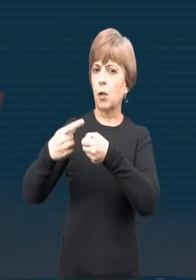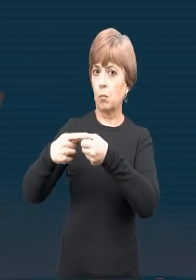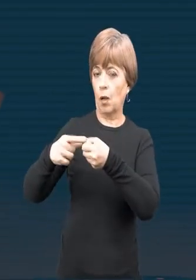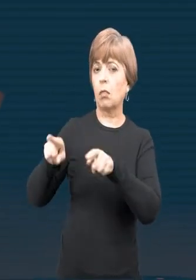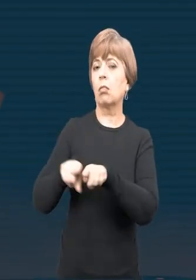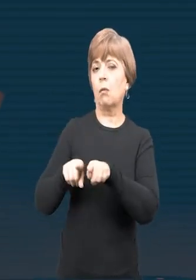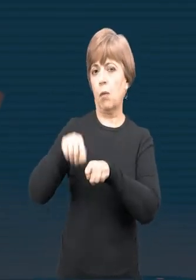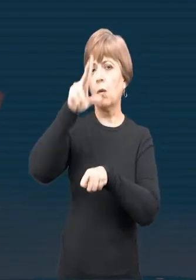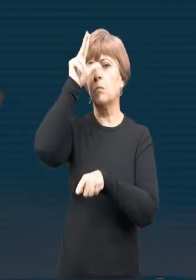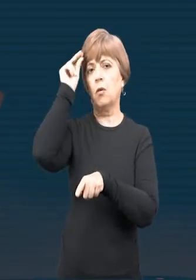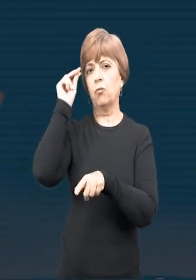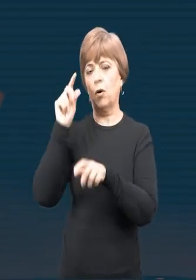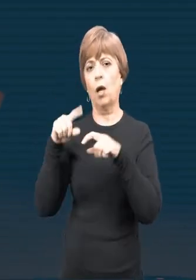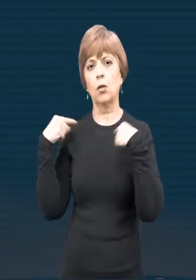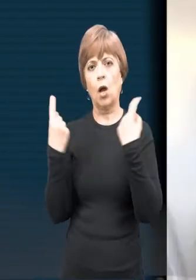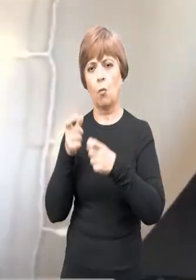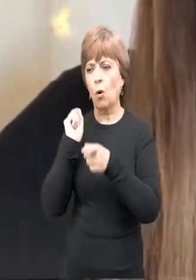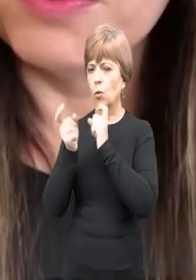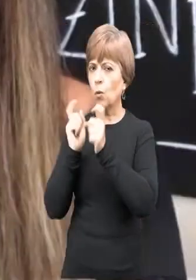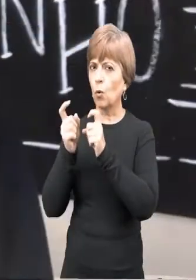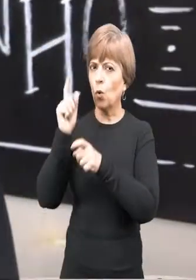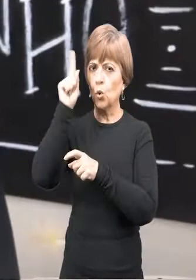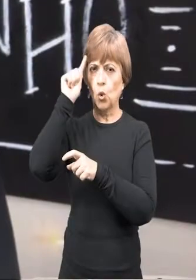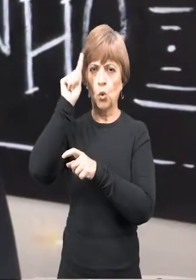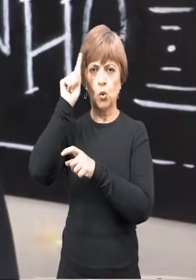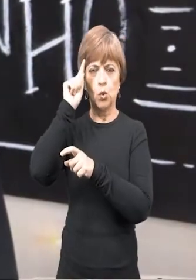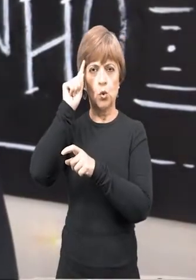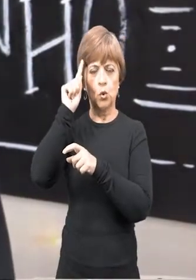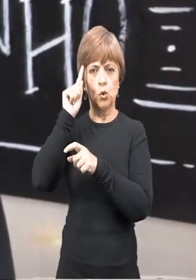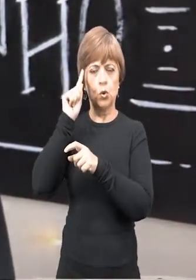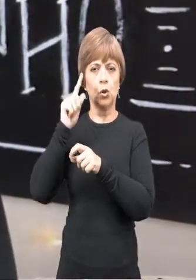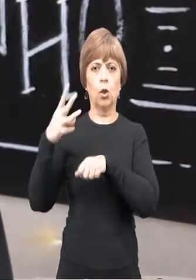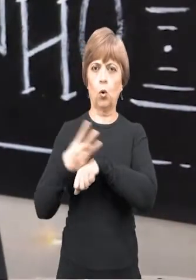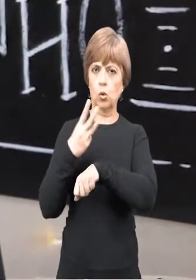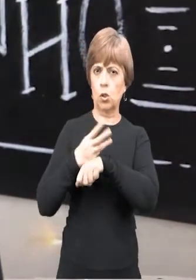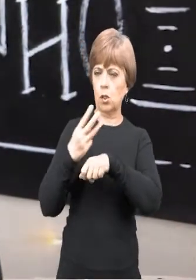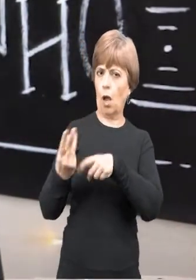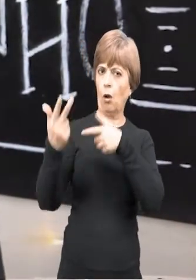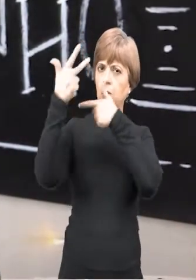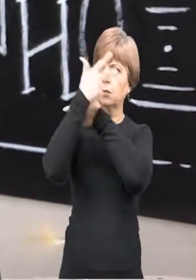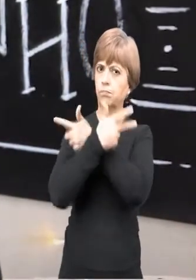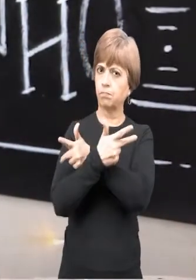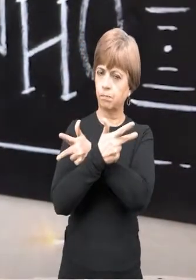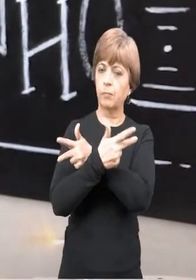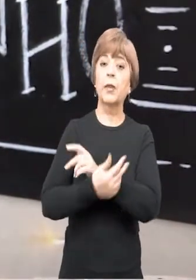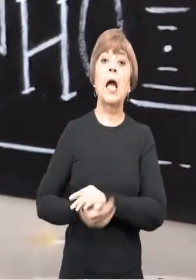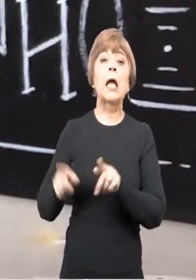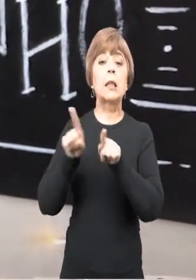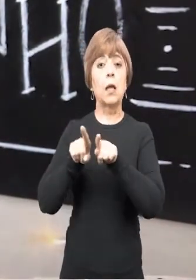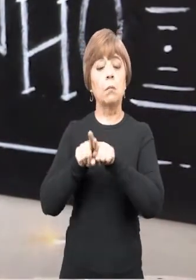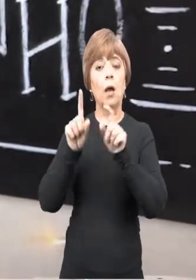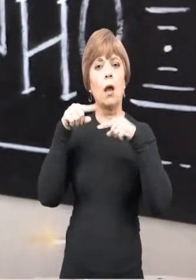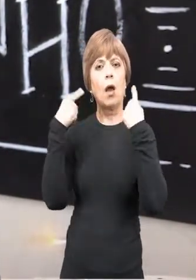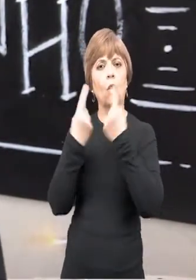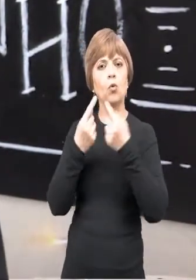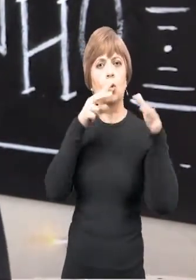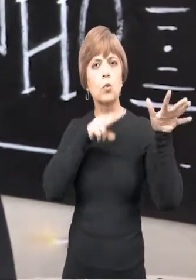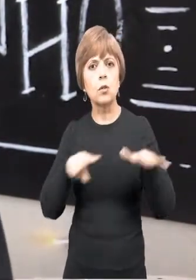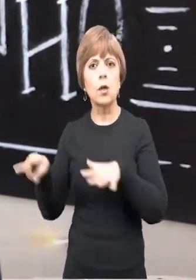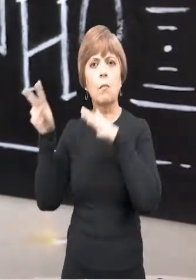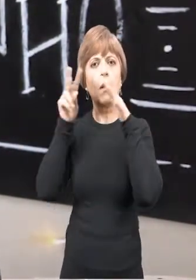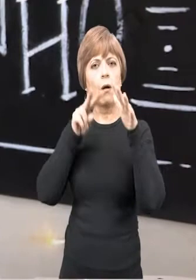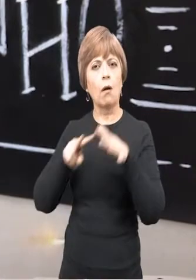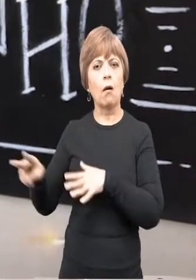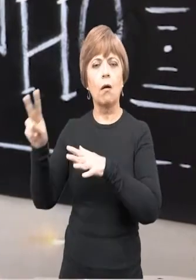prefeito, através de contatos diários pelo WhatsApp e reuniões semanais também, através